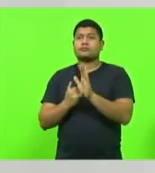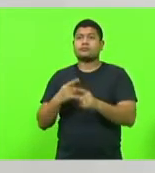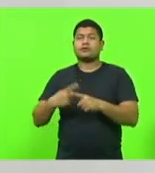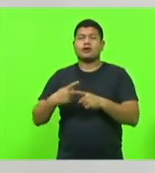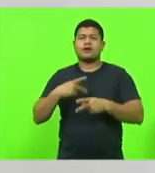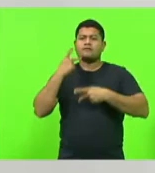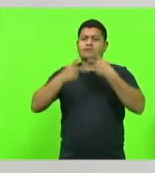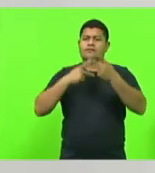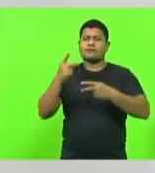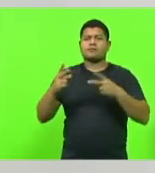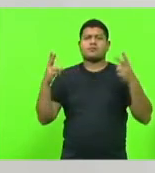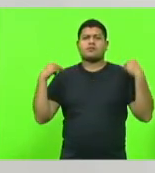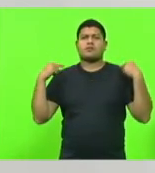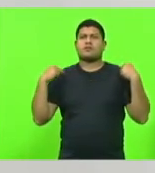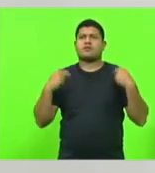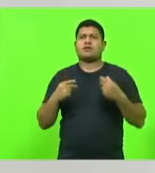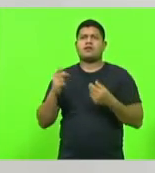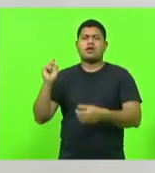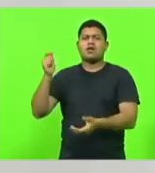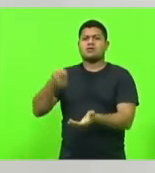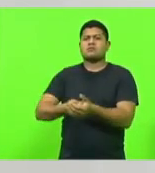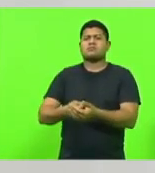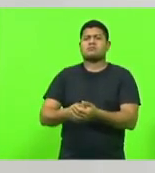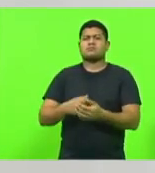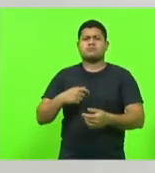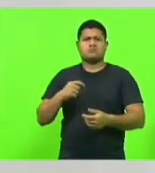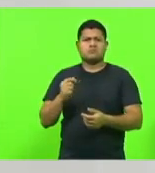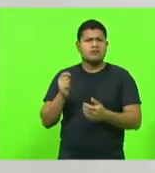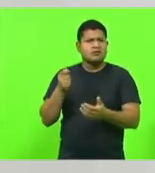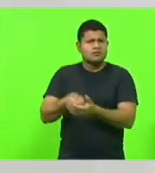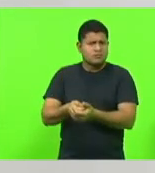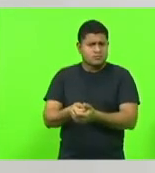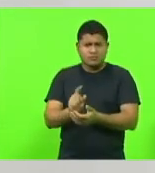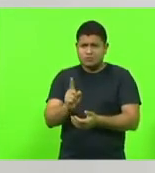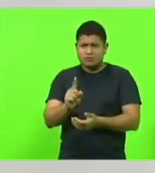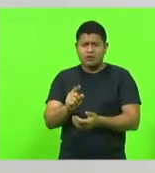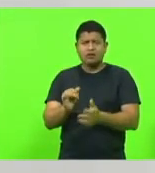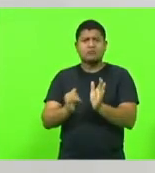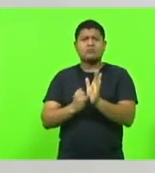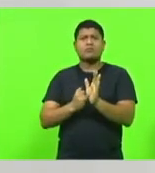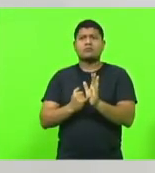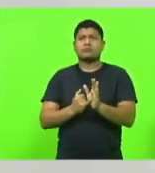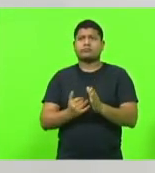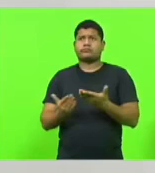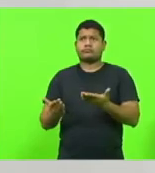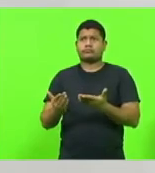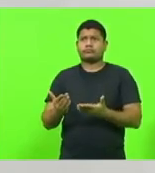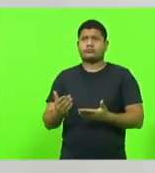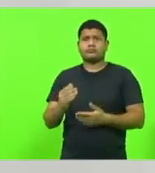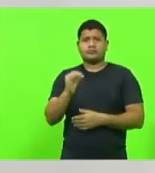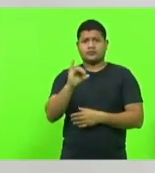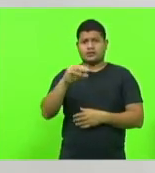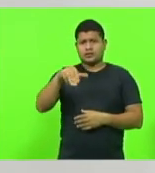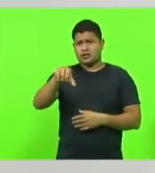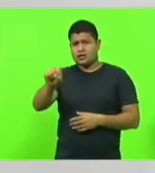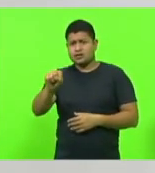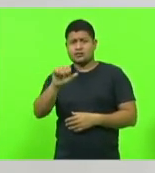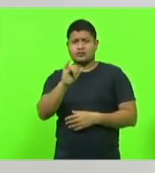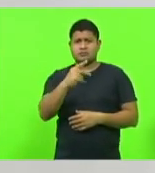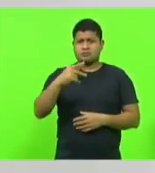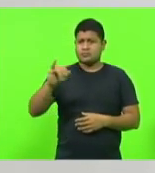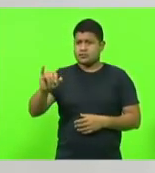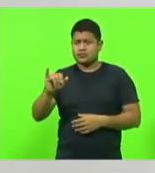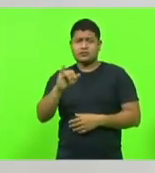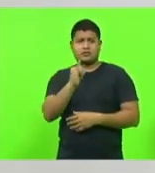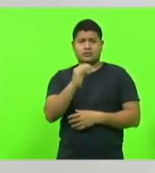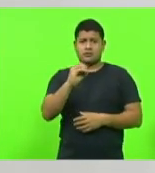que o motorista de aplicativo não paga impostos. Não paga ele, por acaso, ICMS, IPI,